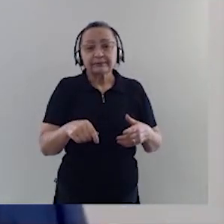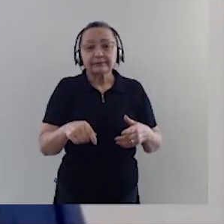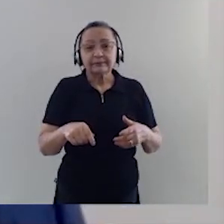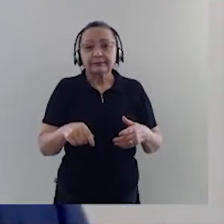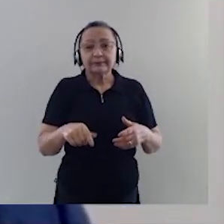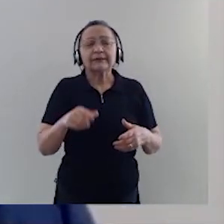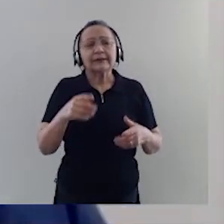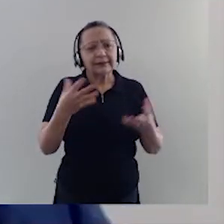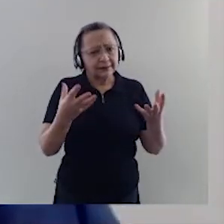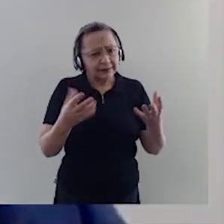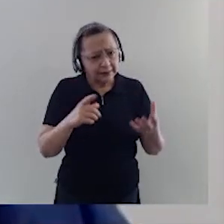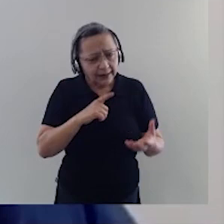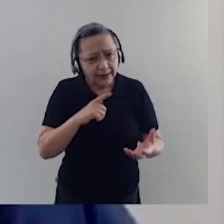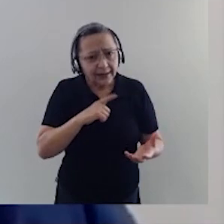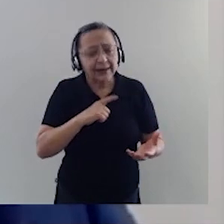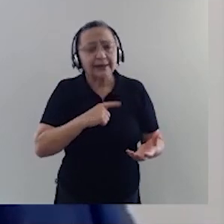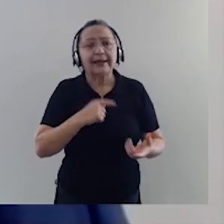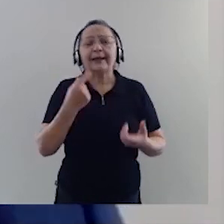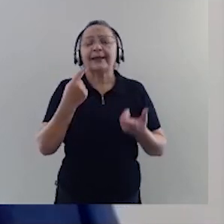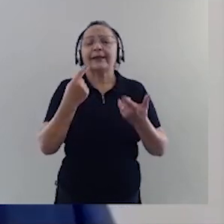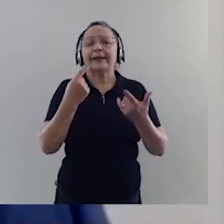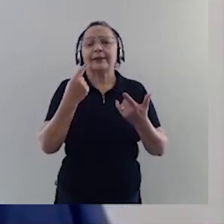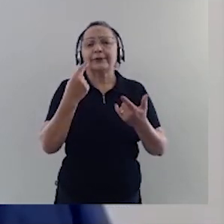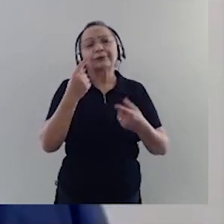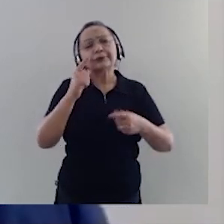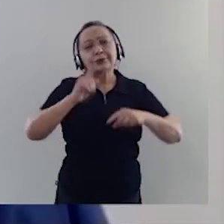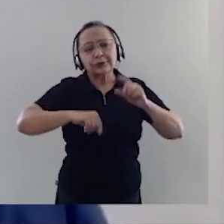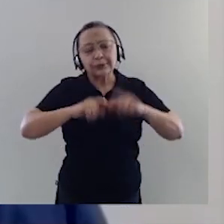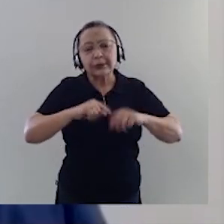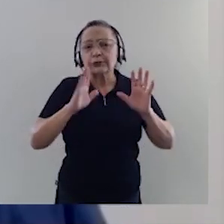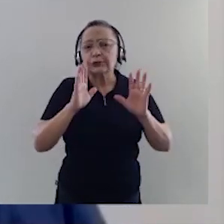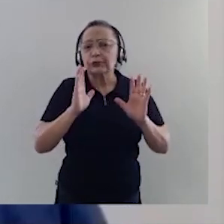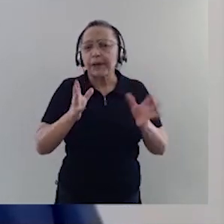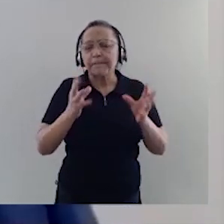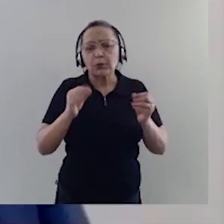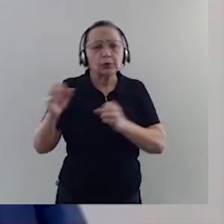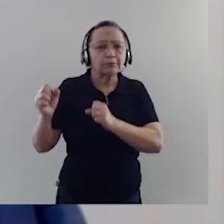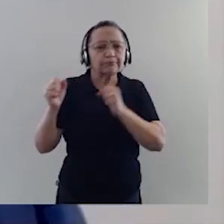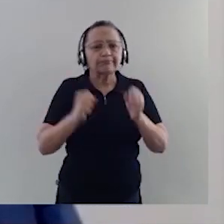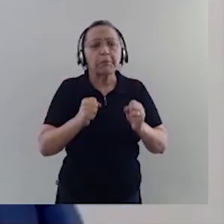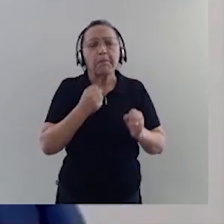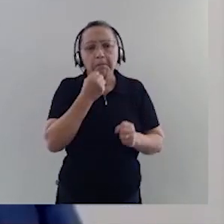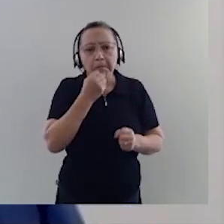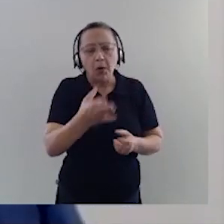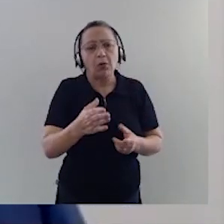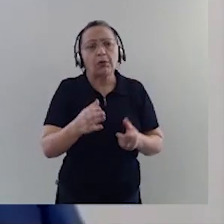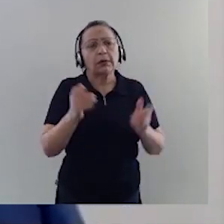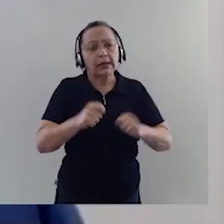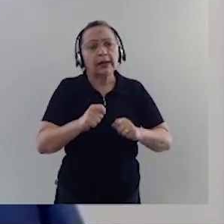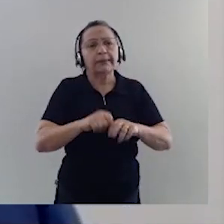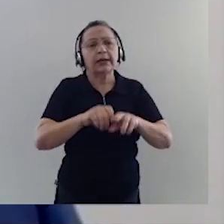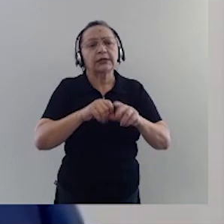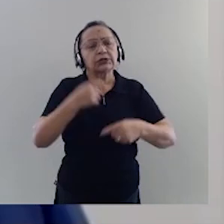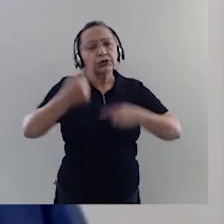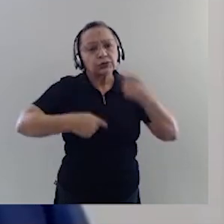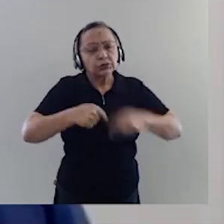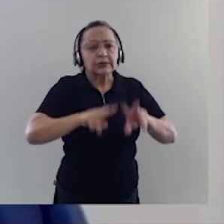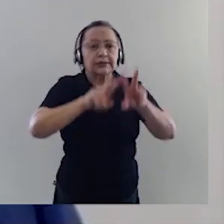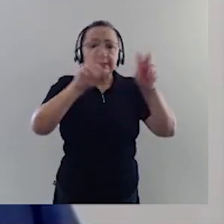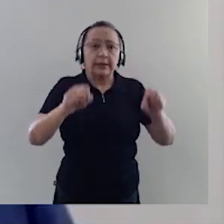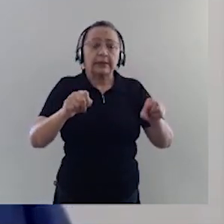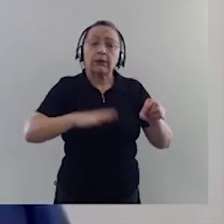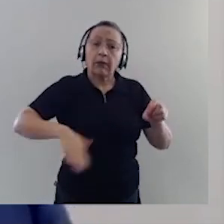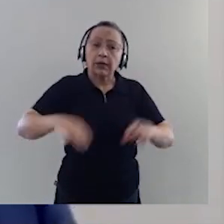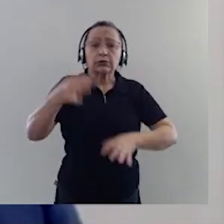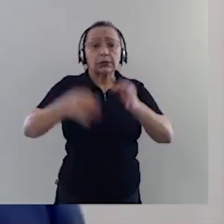uma ferramenta, um instrumental já muito poderoso para tratar desse tema. O Judiciário está aparelhado para